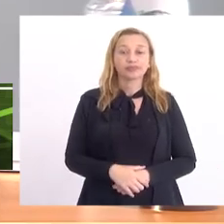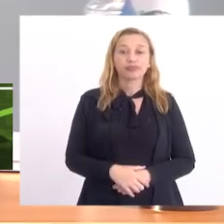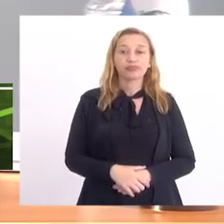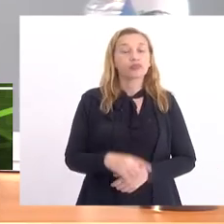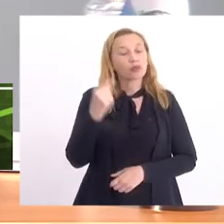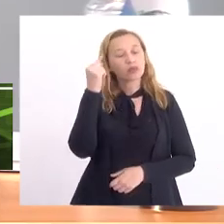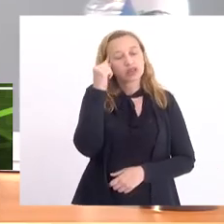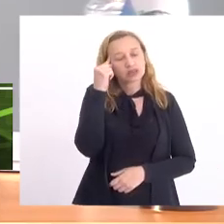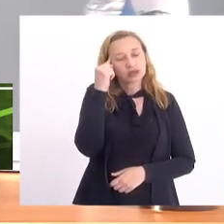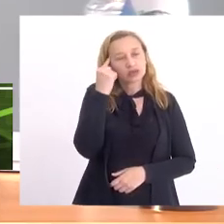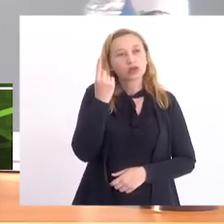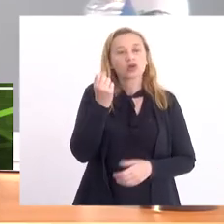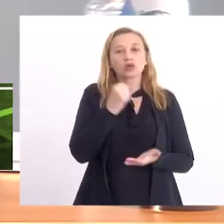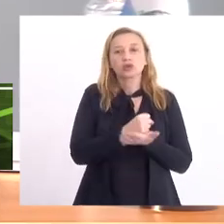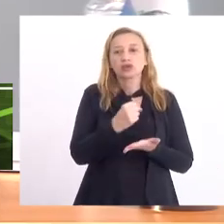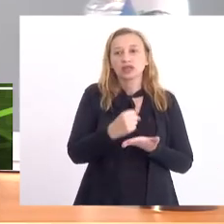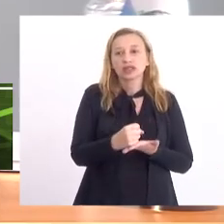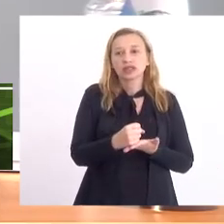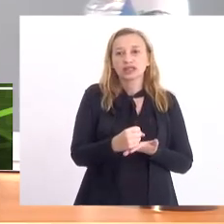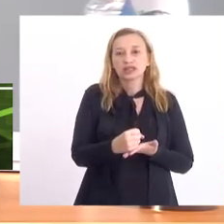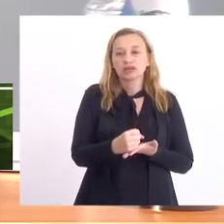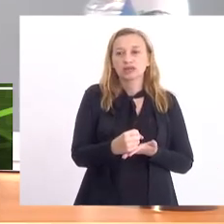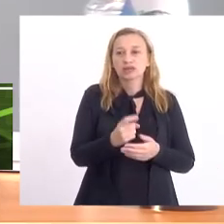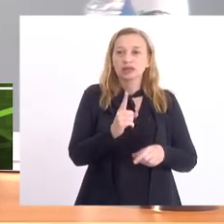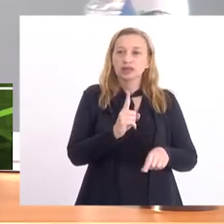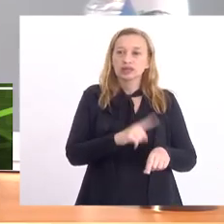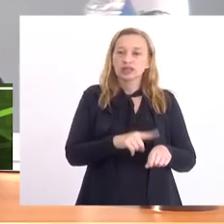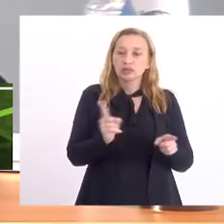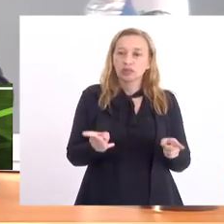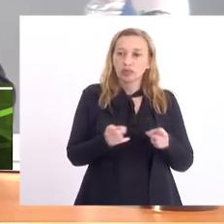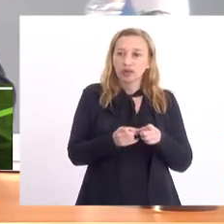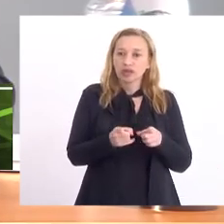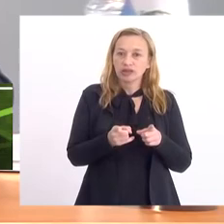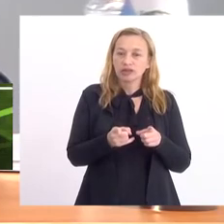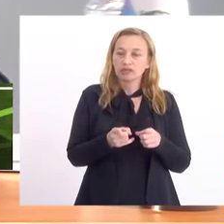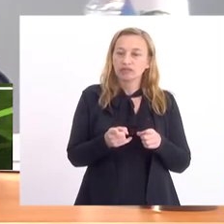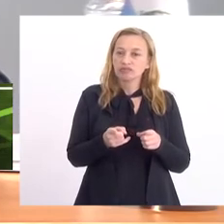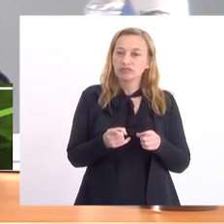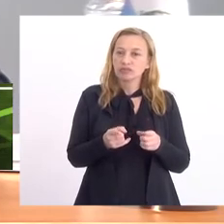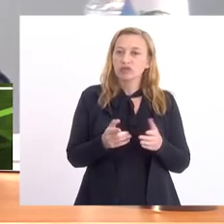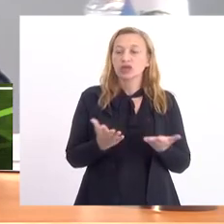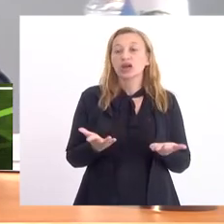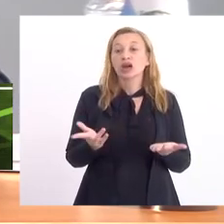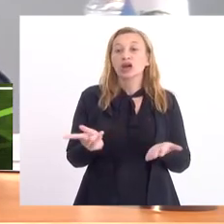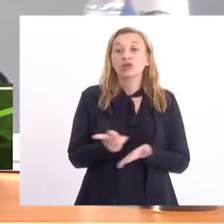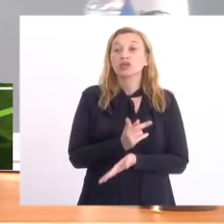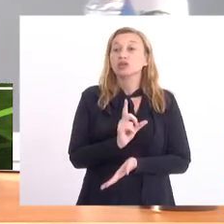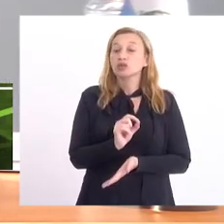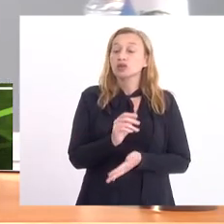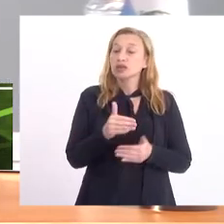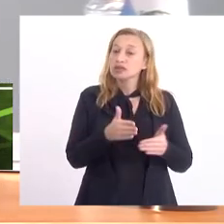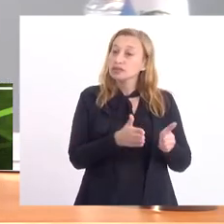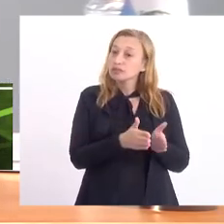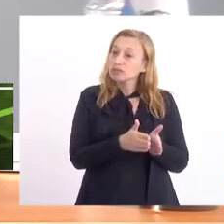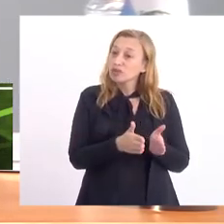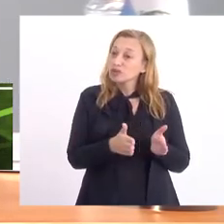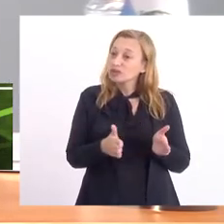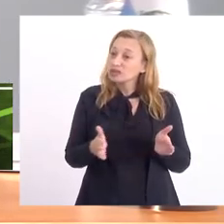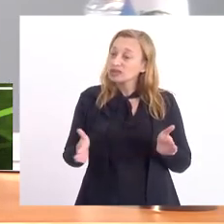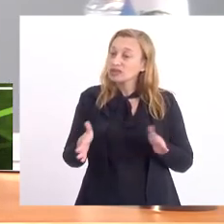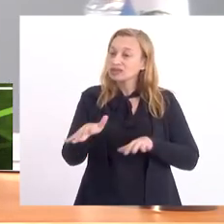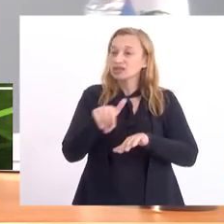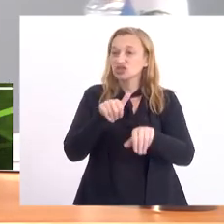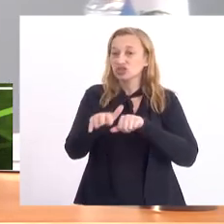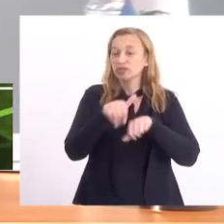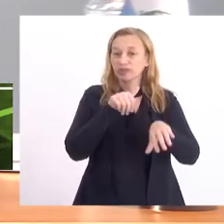se pensou em contratação temporária, estava paralelamente correndo esse processo de